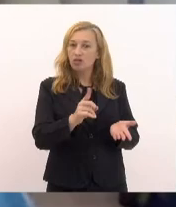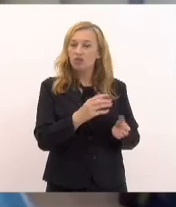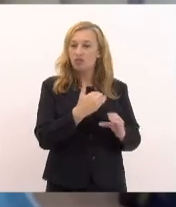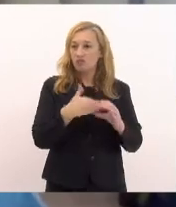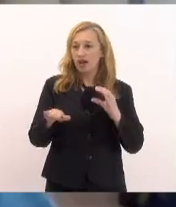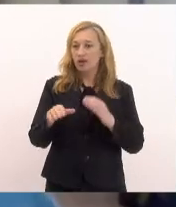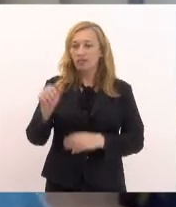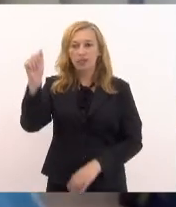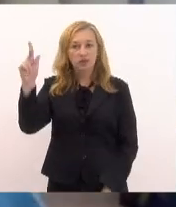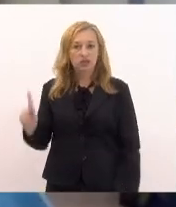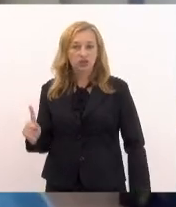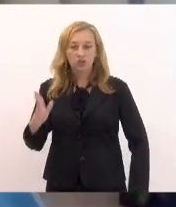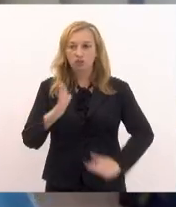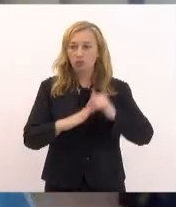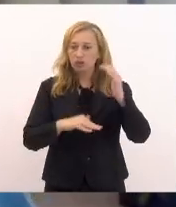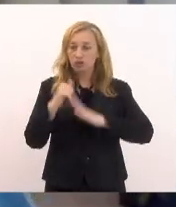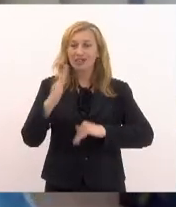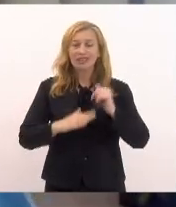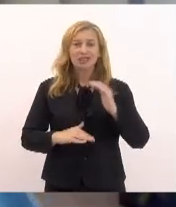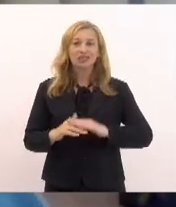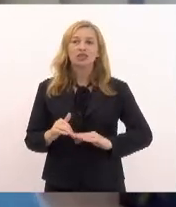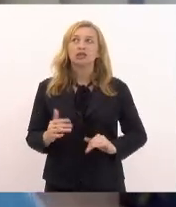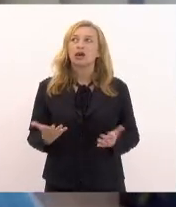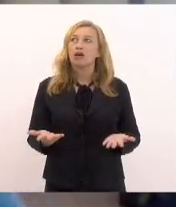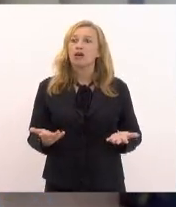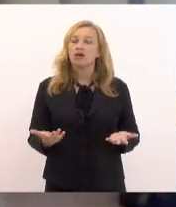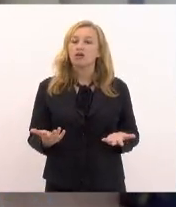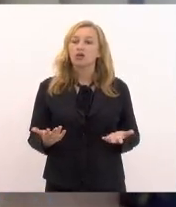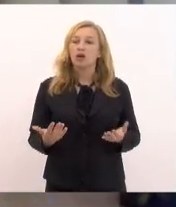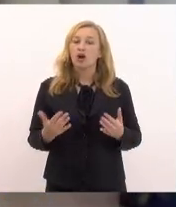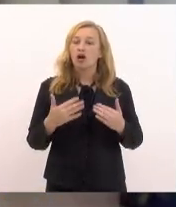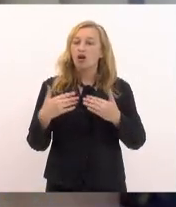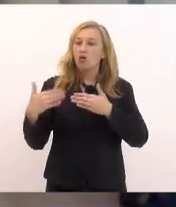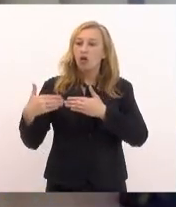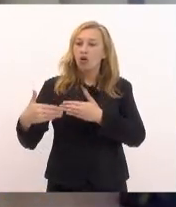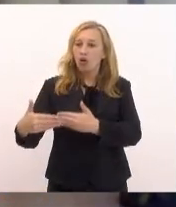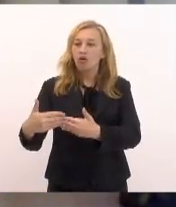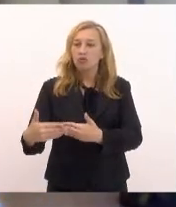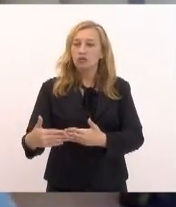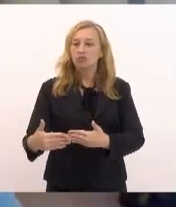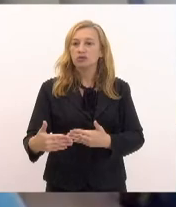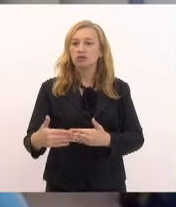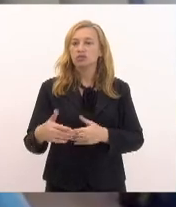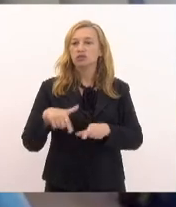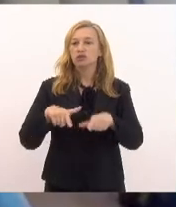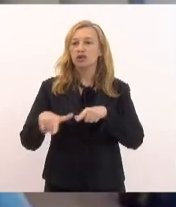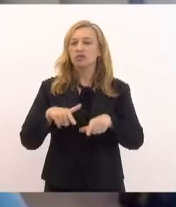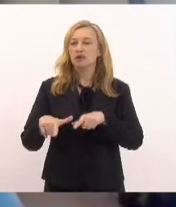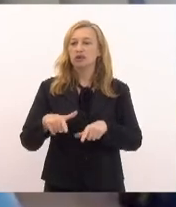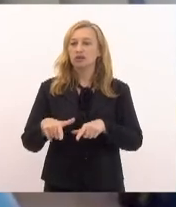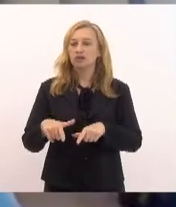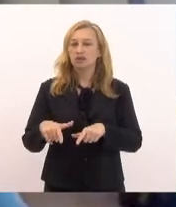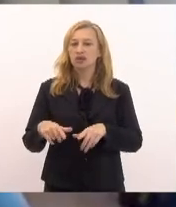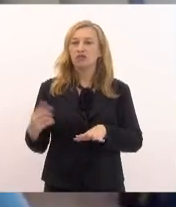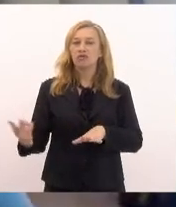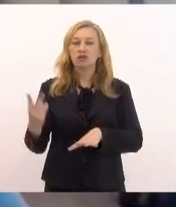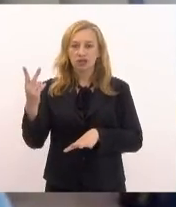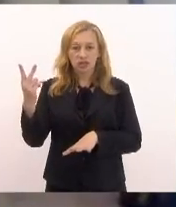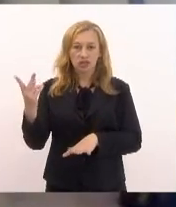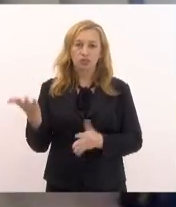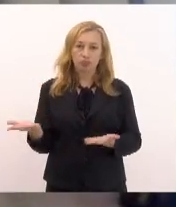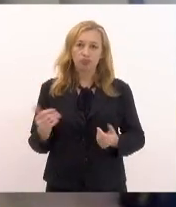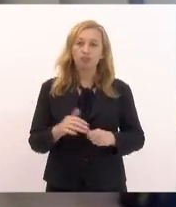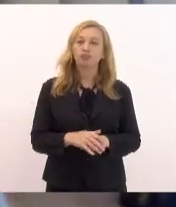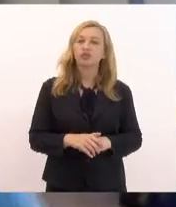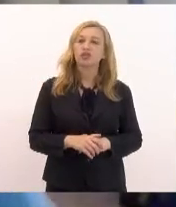profissional. Ele depois não garante, né, ao longo da carreira, um processo de valorização permanente. O que